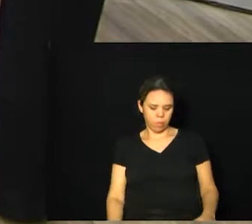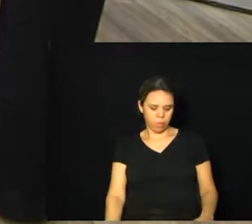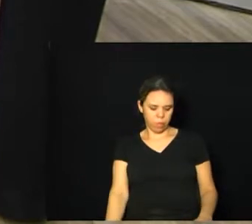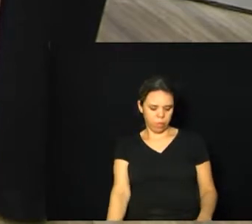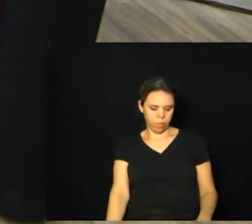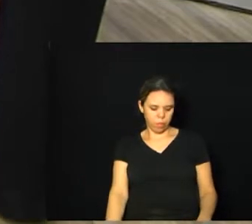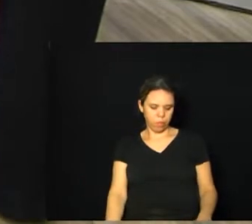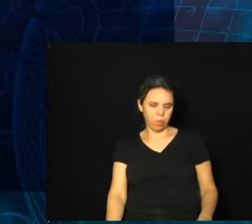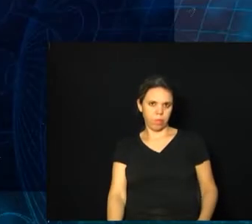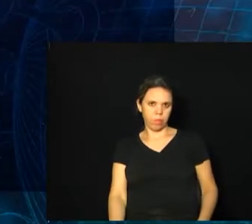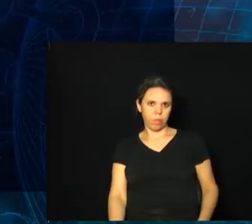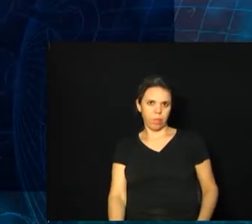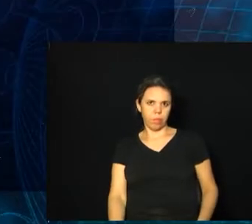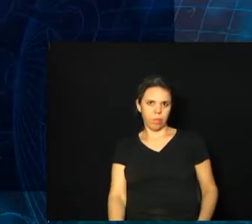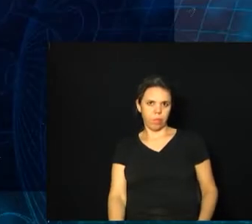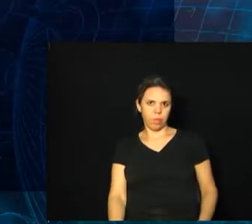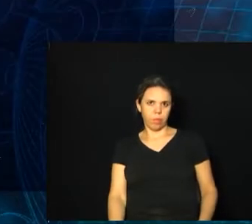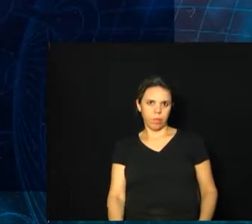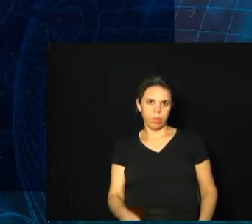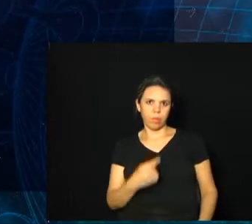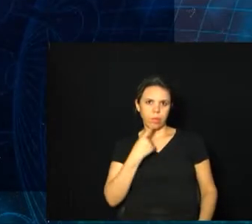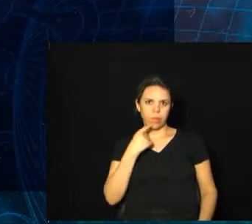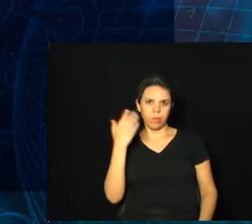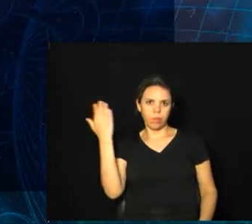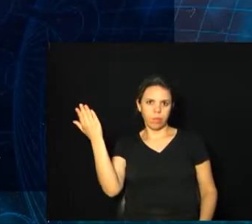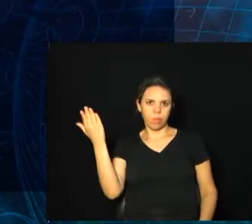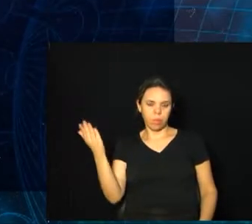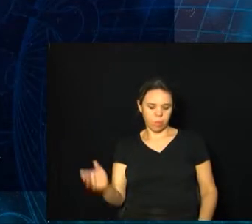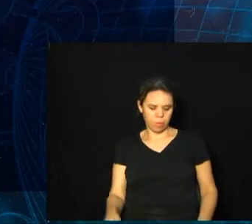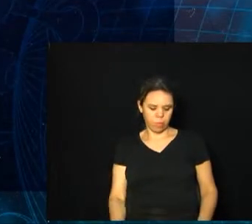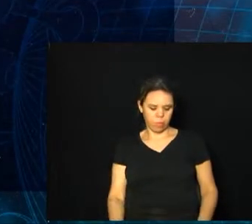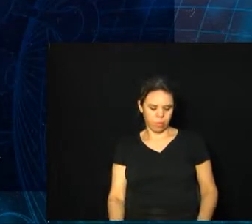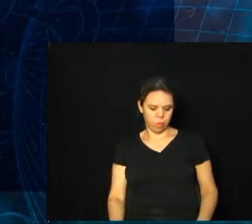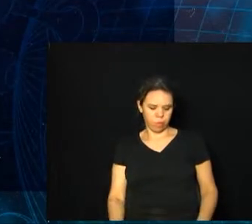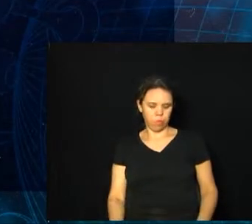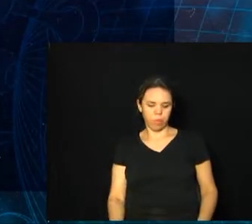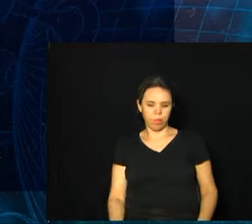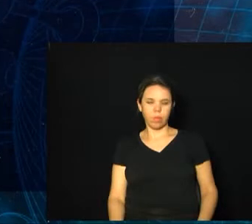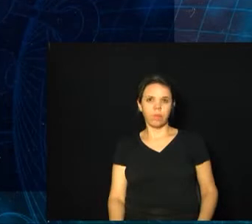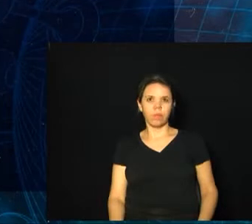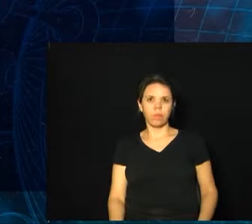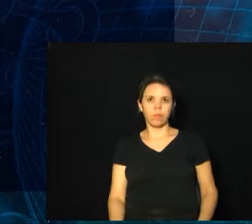388.753 casos confirmados e Campinas, nesta segunda-feira, somava